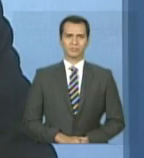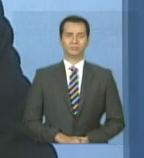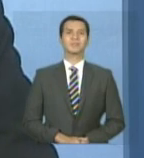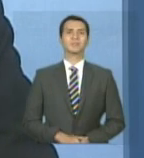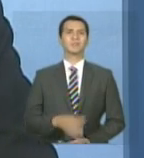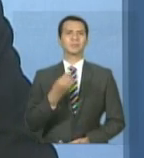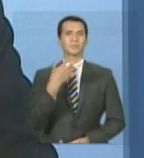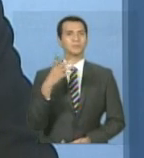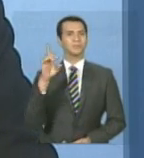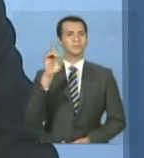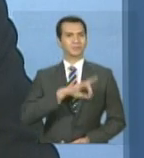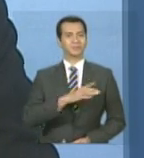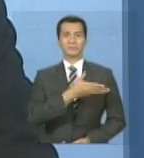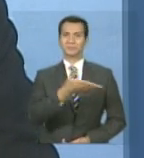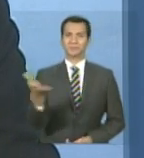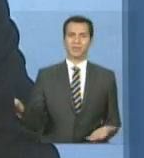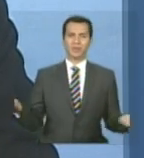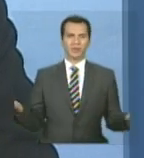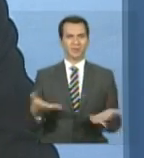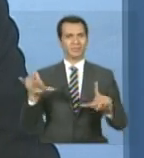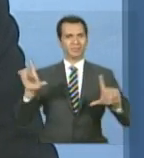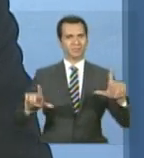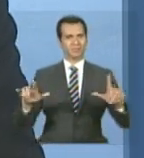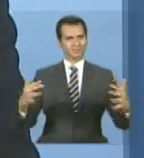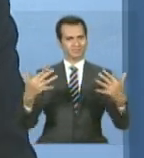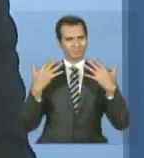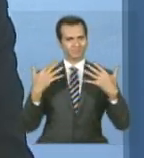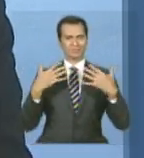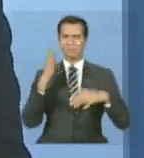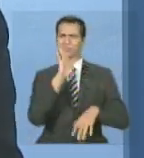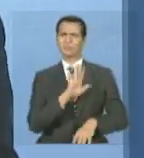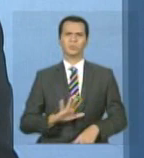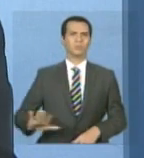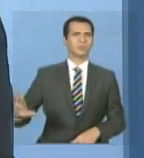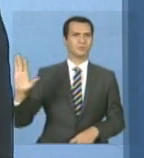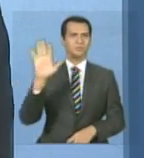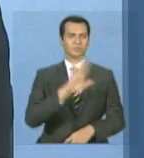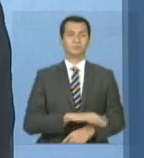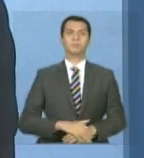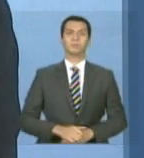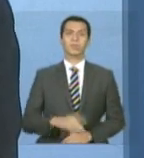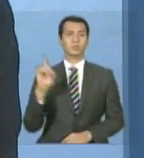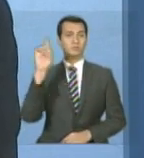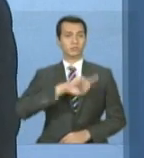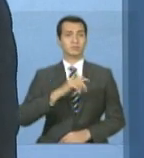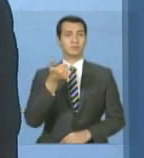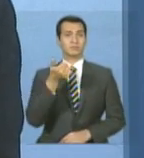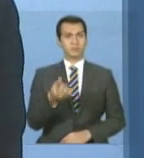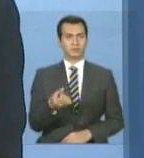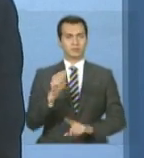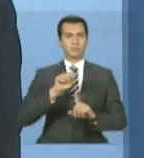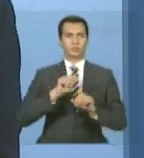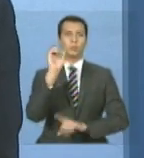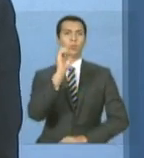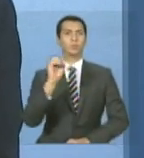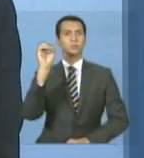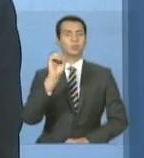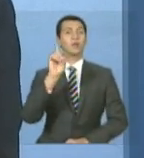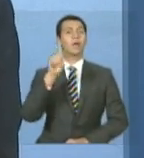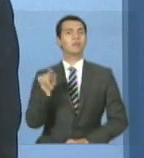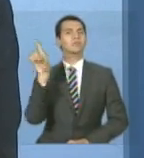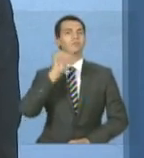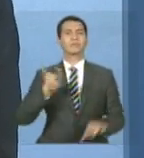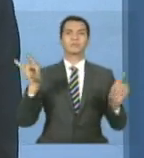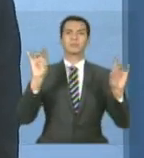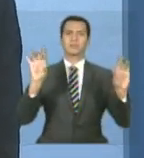Olá, bom dia a você que nos acompanha em todo o Brasil. 16 de outubro é o Dia Mundial da Alimentação. E para chamar a